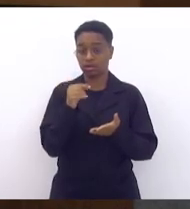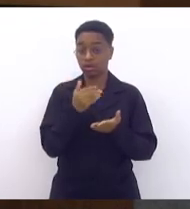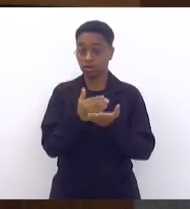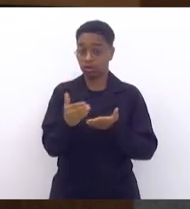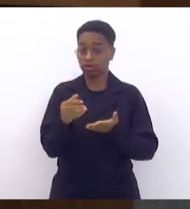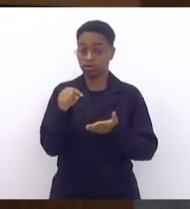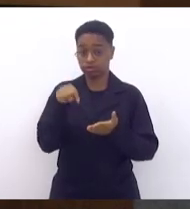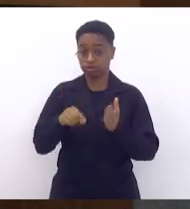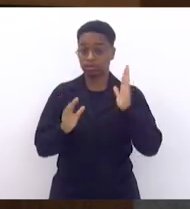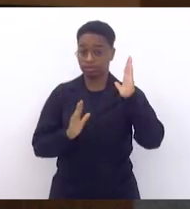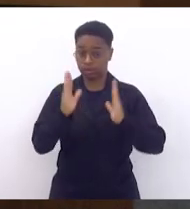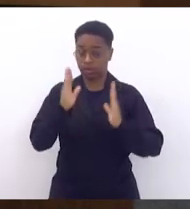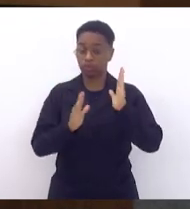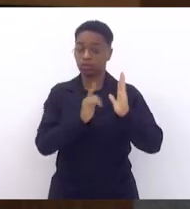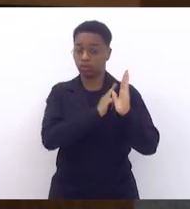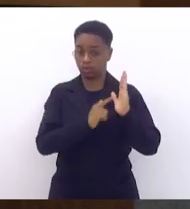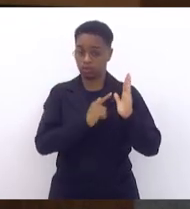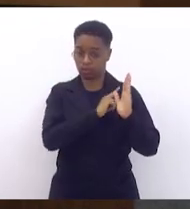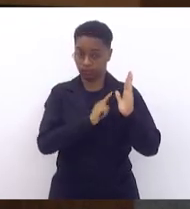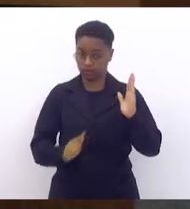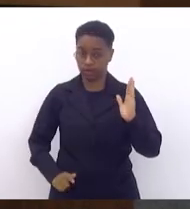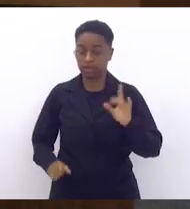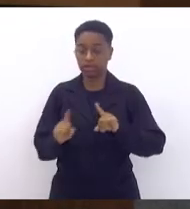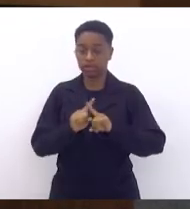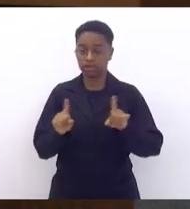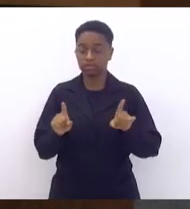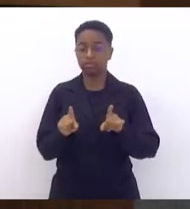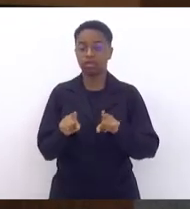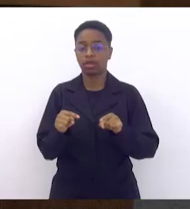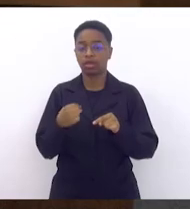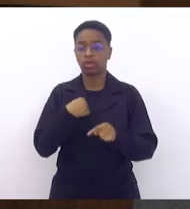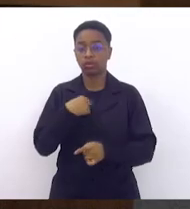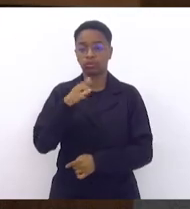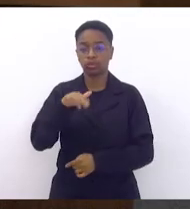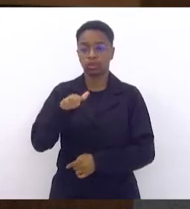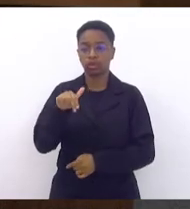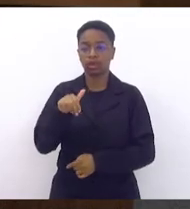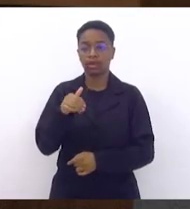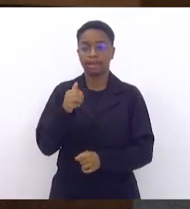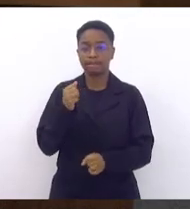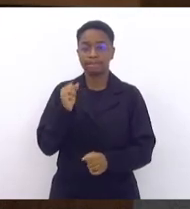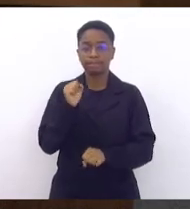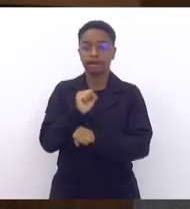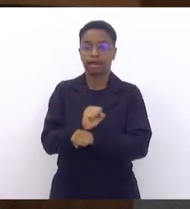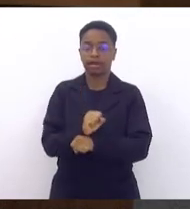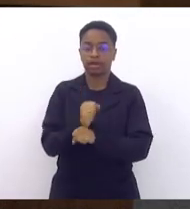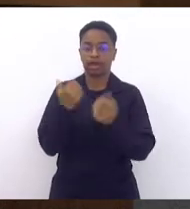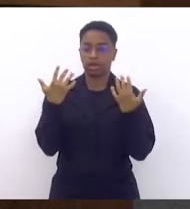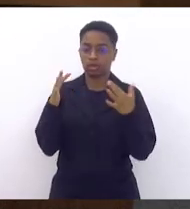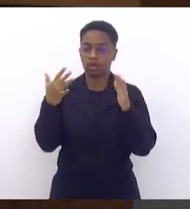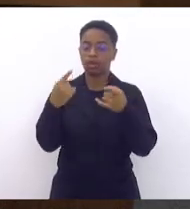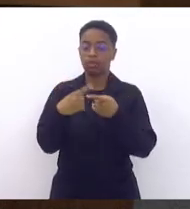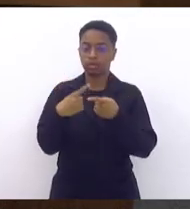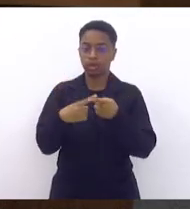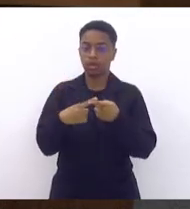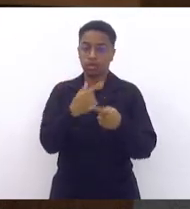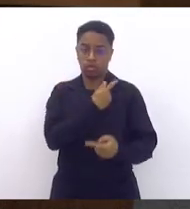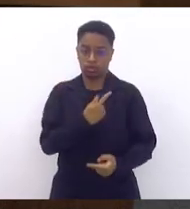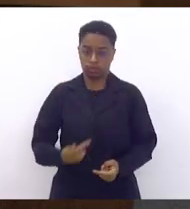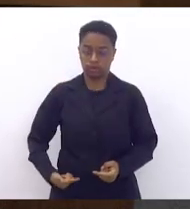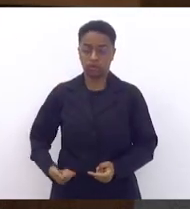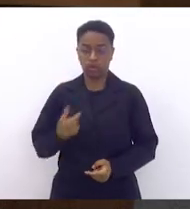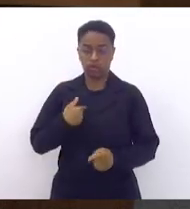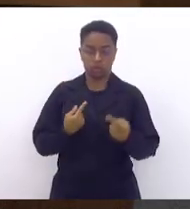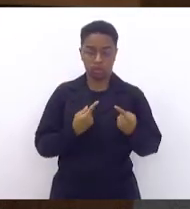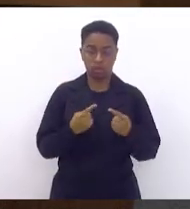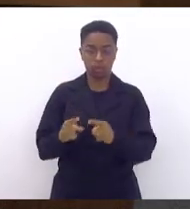nessa gestão de governo, e eu nunca deixei de elogiar, porque é de um governo que eu sou oposição, eu